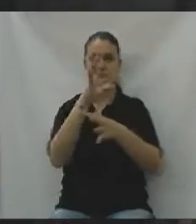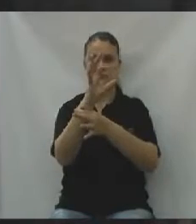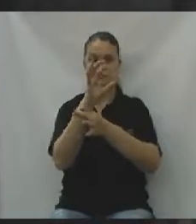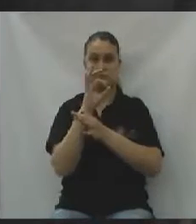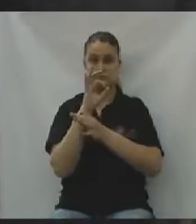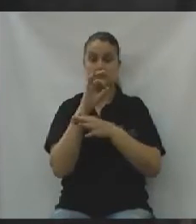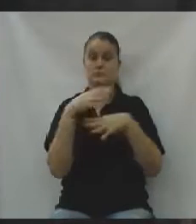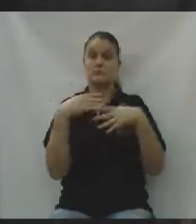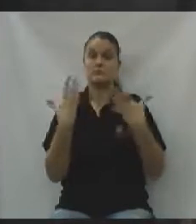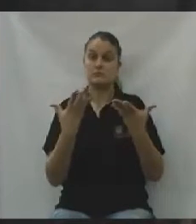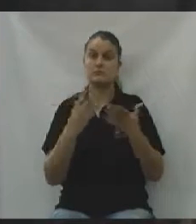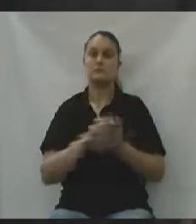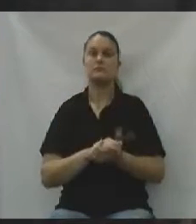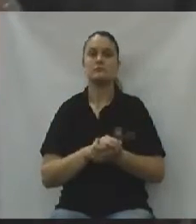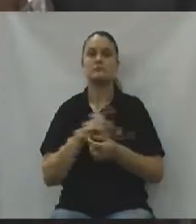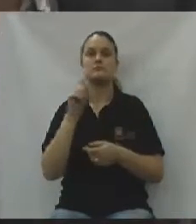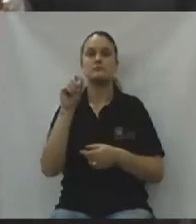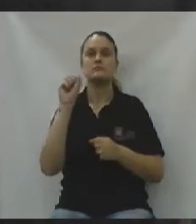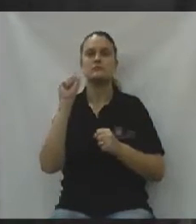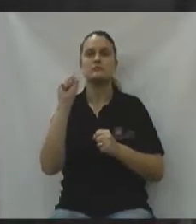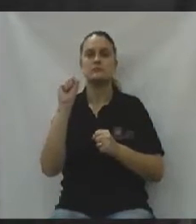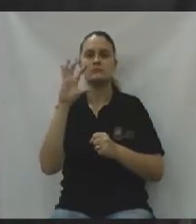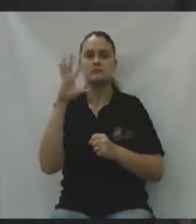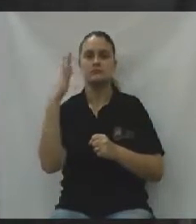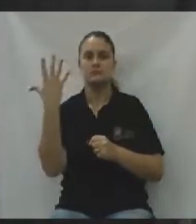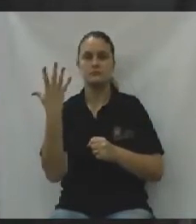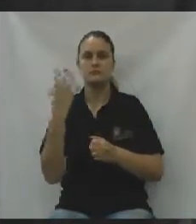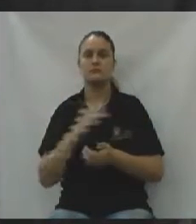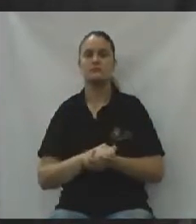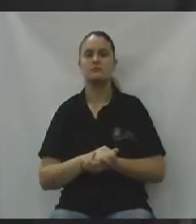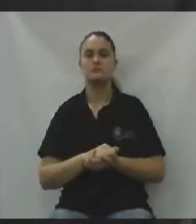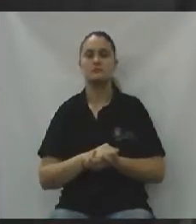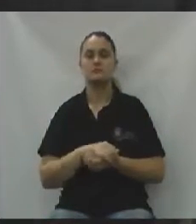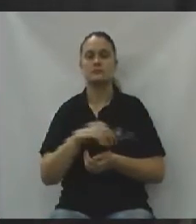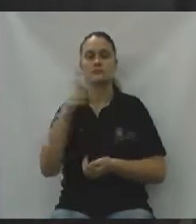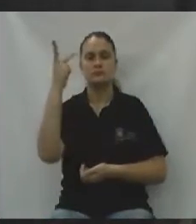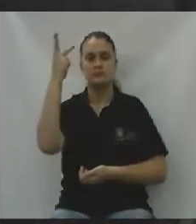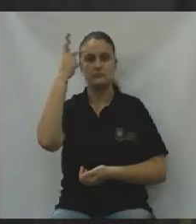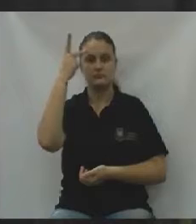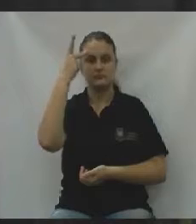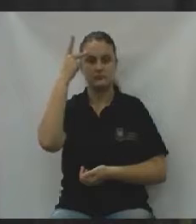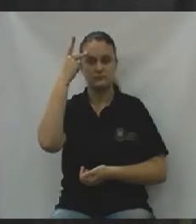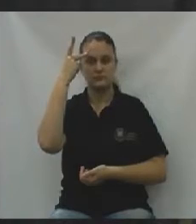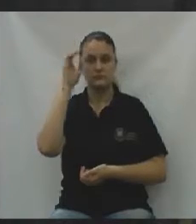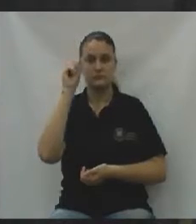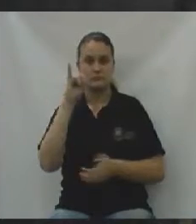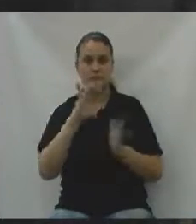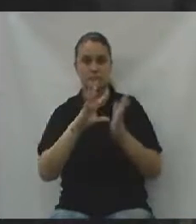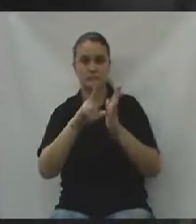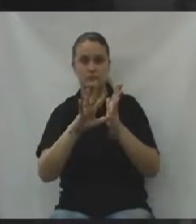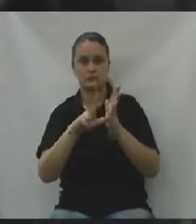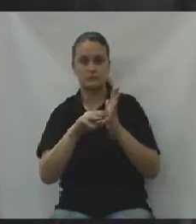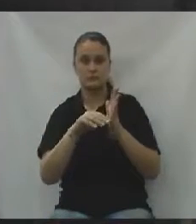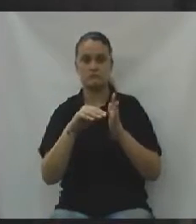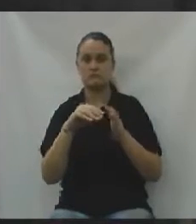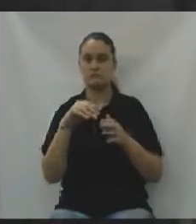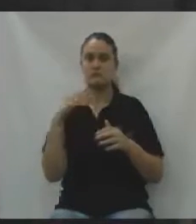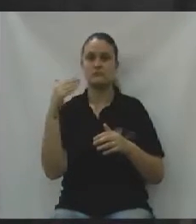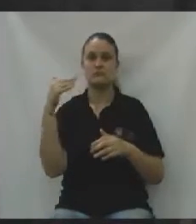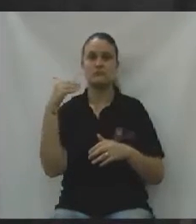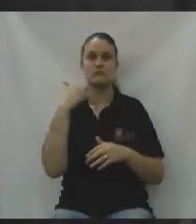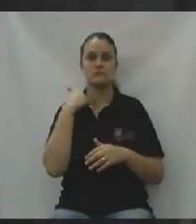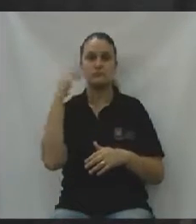A maior prova disso é o que poderia ter acontecido em São Paulo com o roubo, o super roubo que